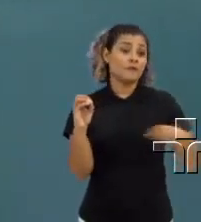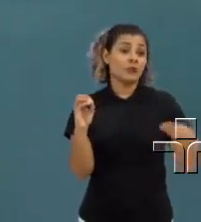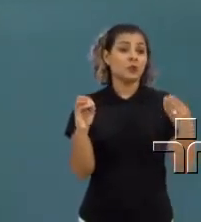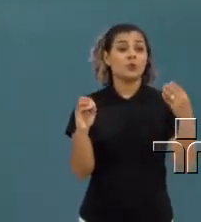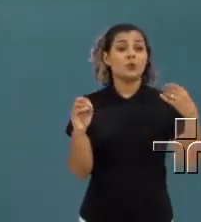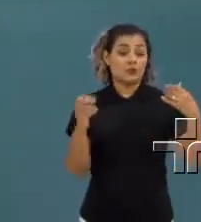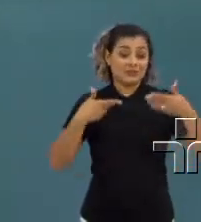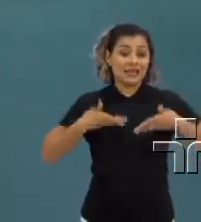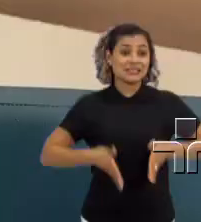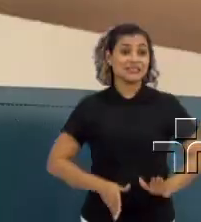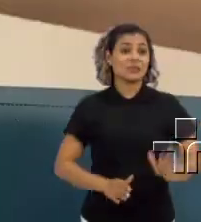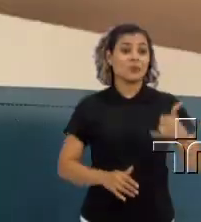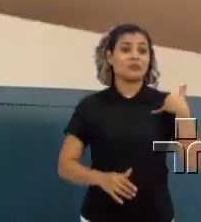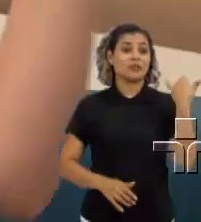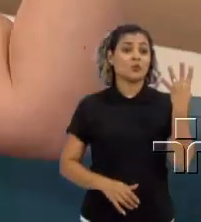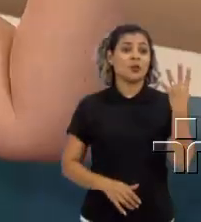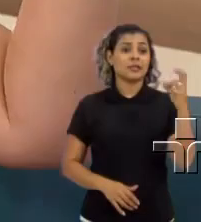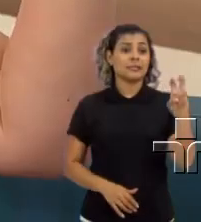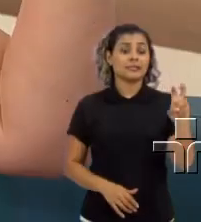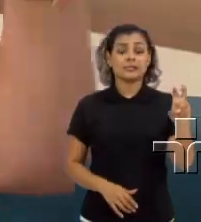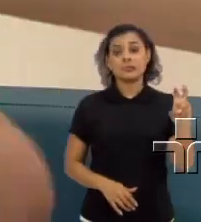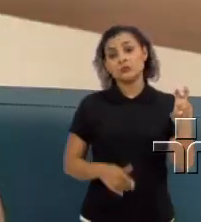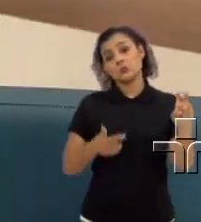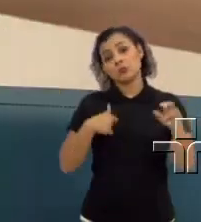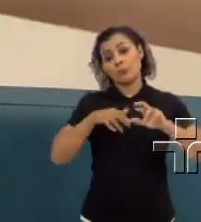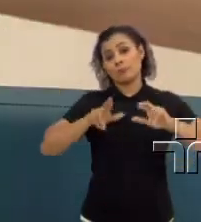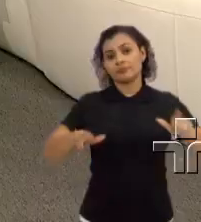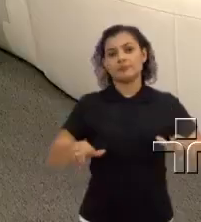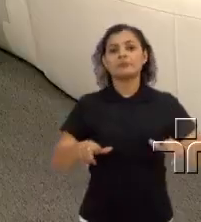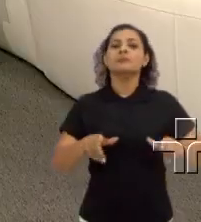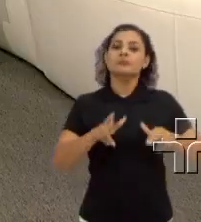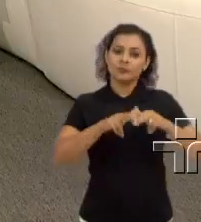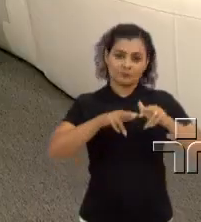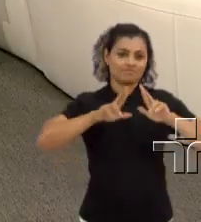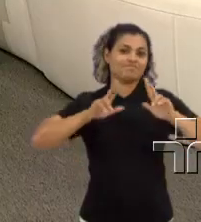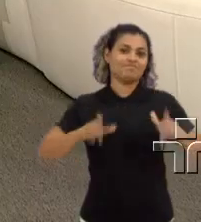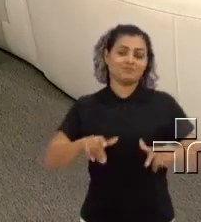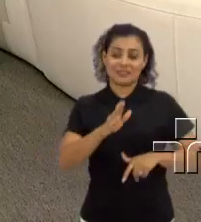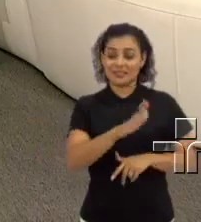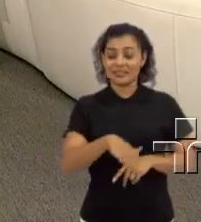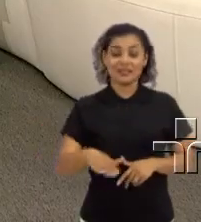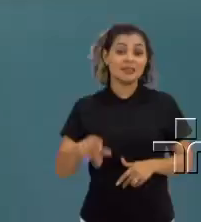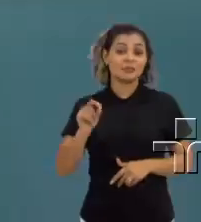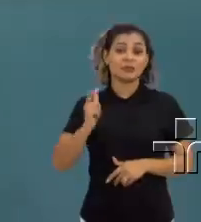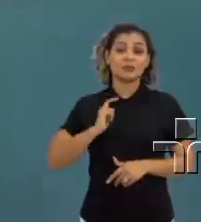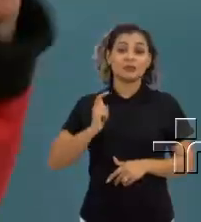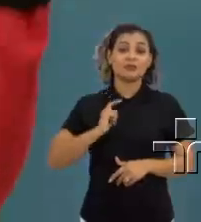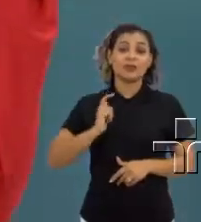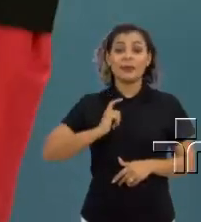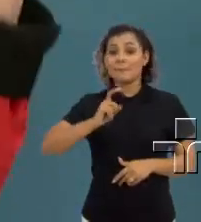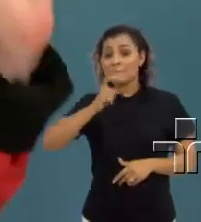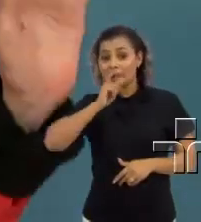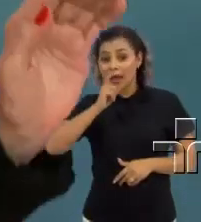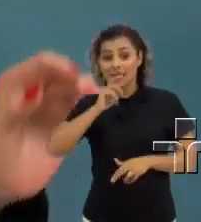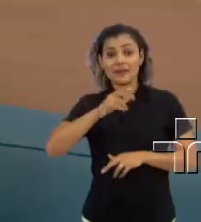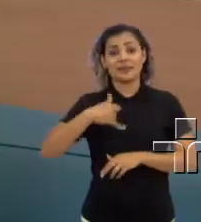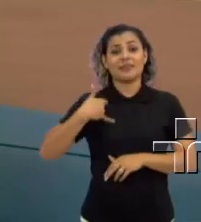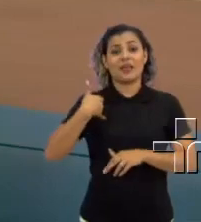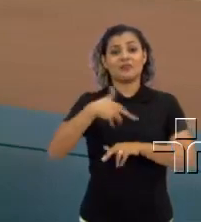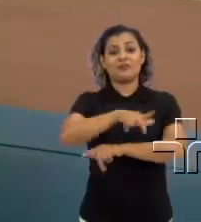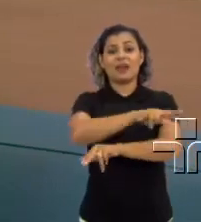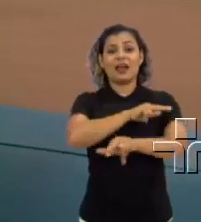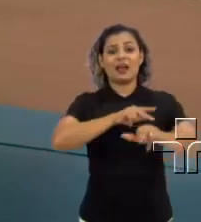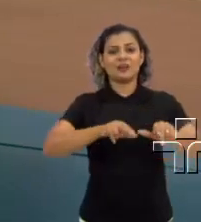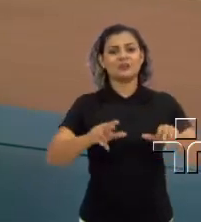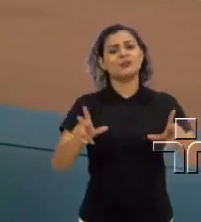então... Tem várias gerações entre você e seu filho. Essas crianças são as crianças que têm pais de todas as idades.